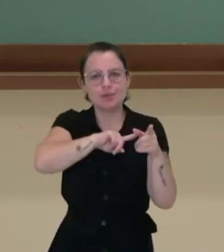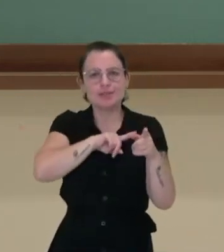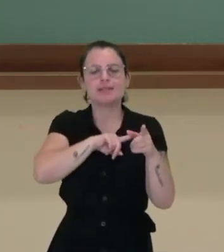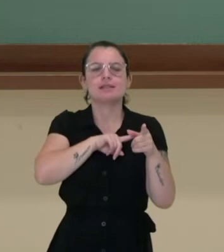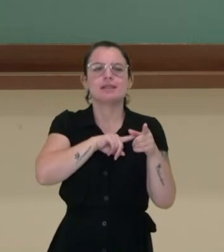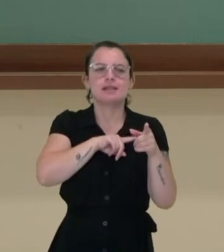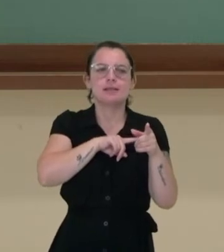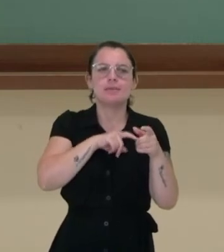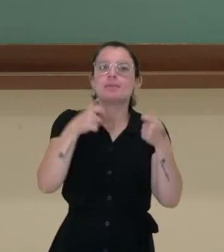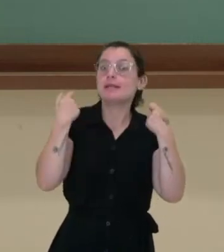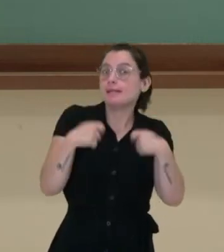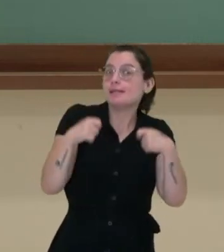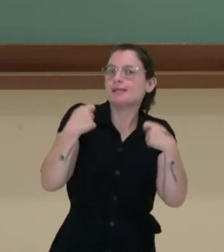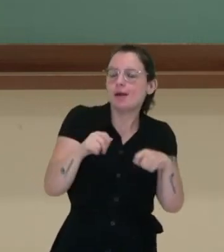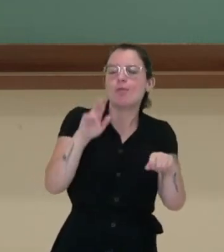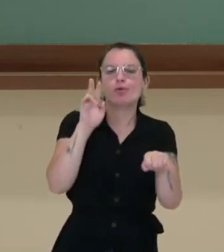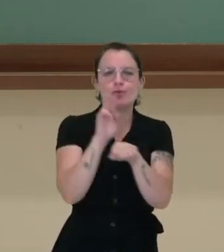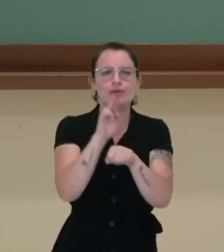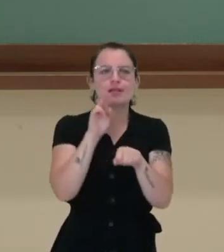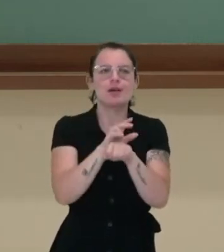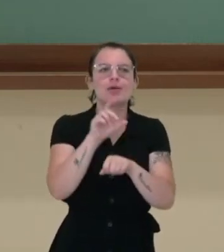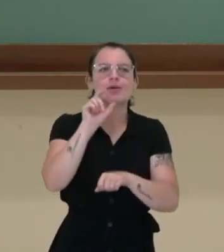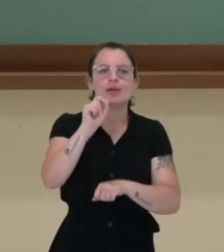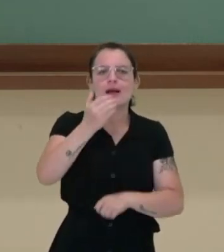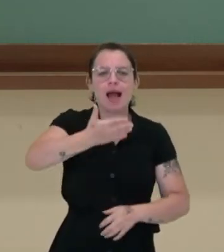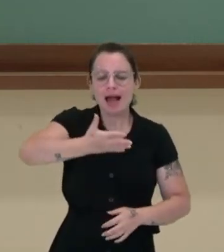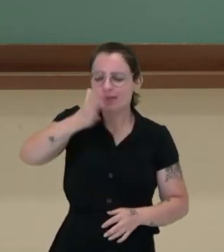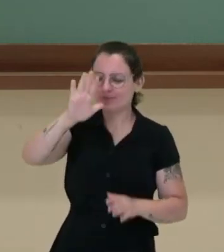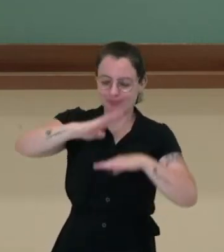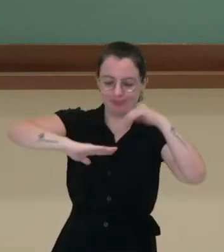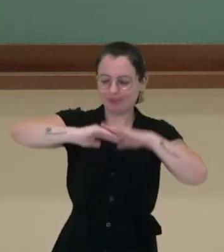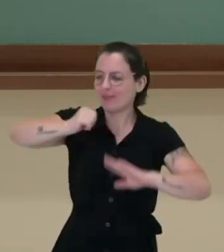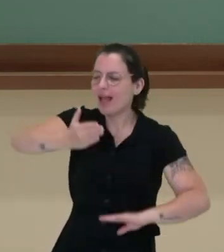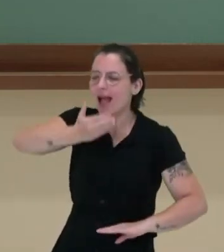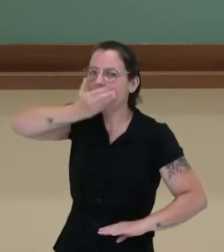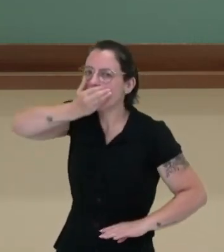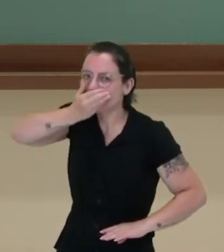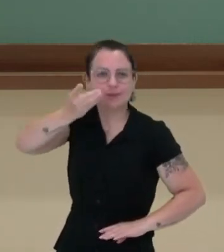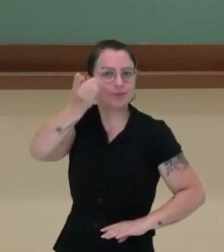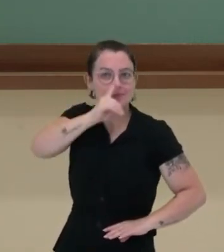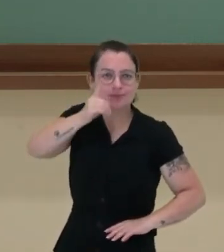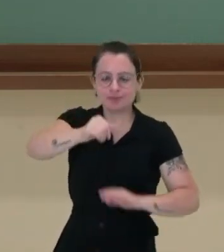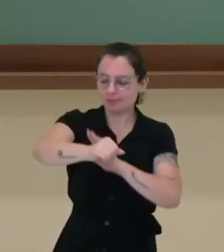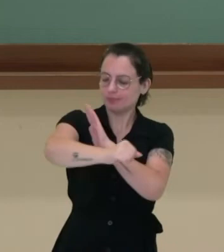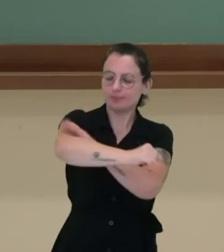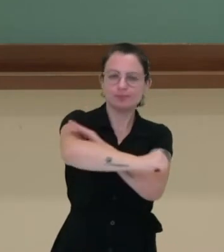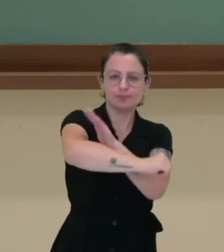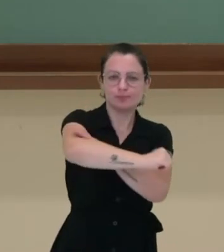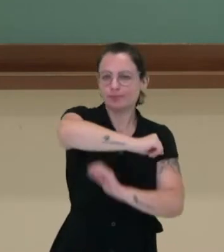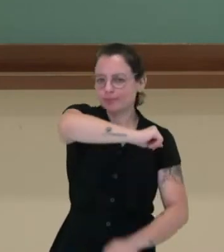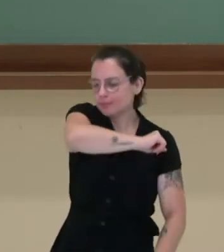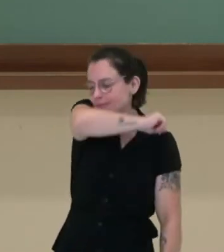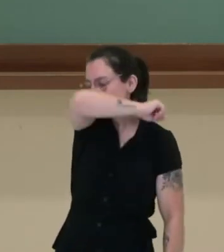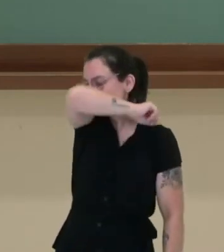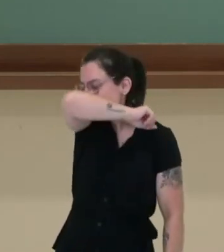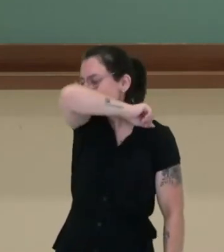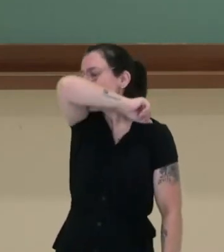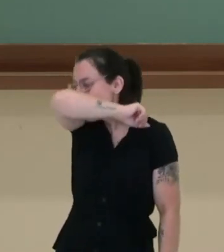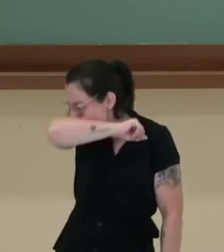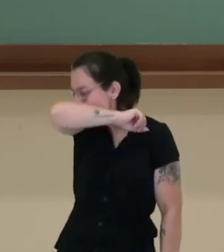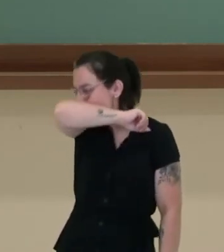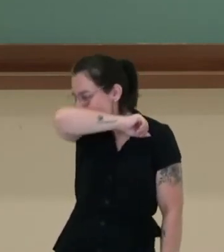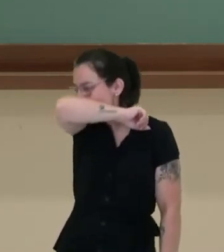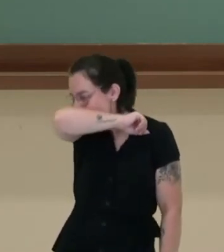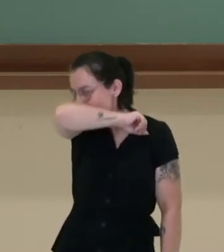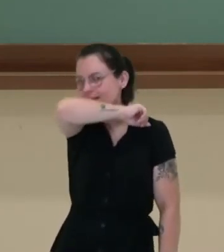a precaução, né? Já fomos ensinados de não colocar a mão quando tossir ou espirrar. Use o antebraço, assim,